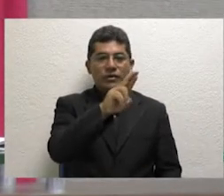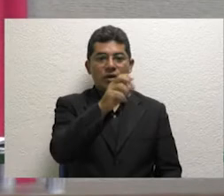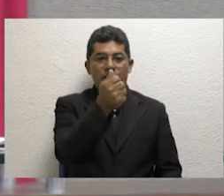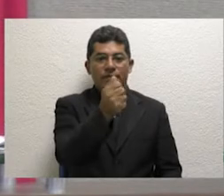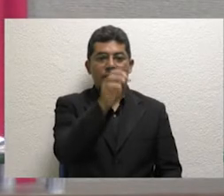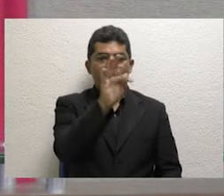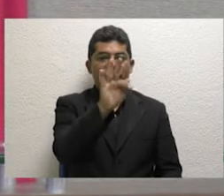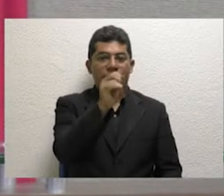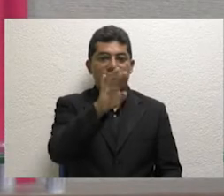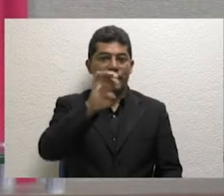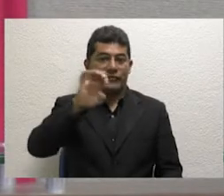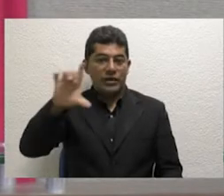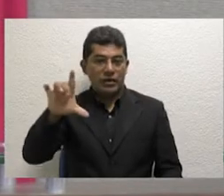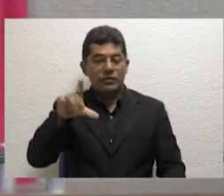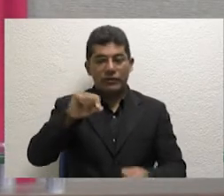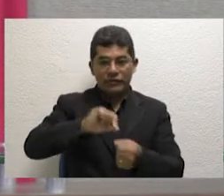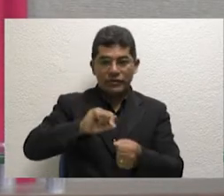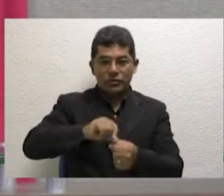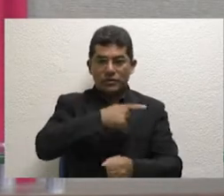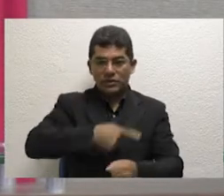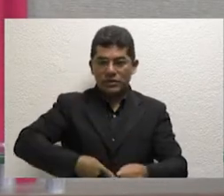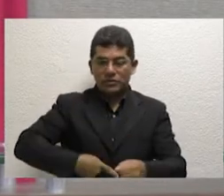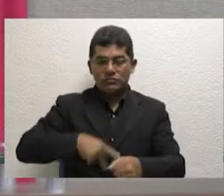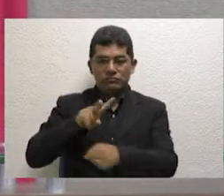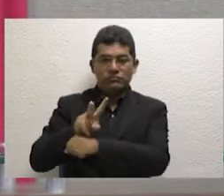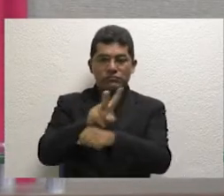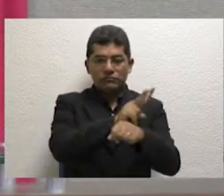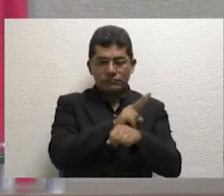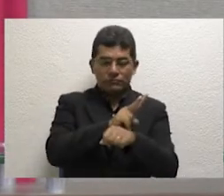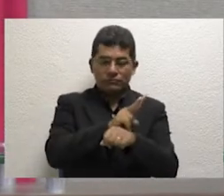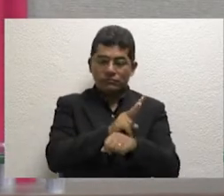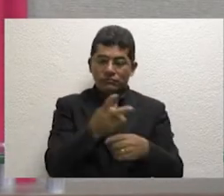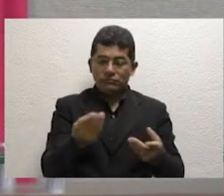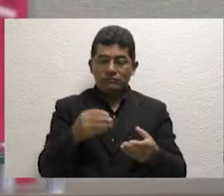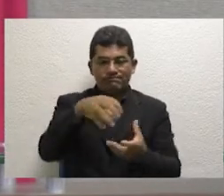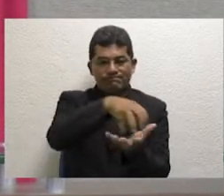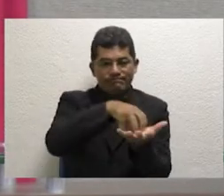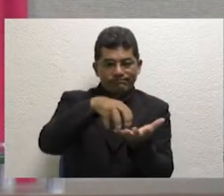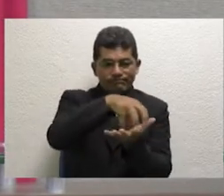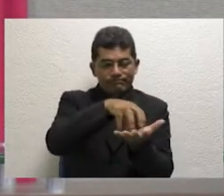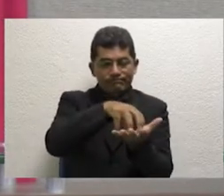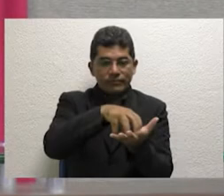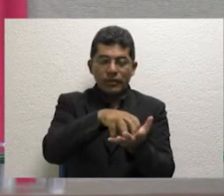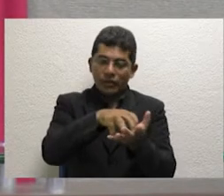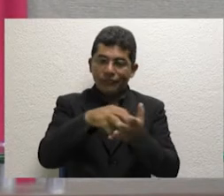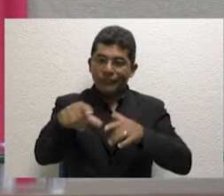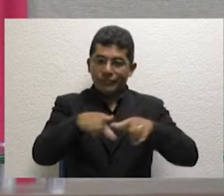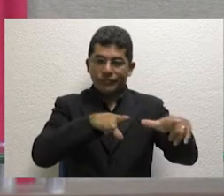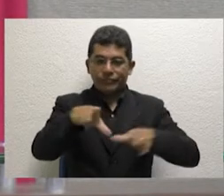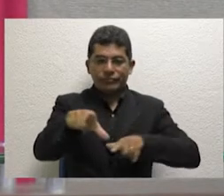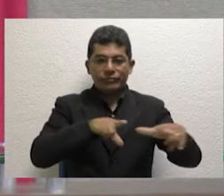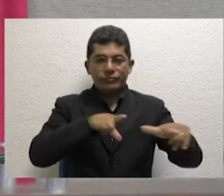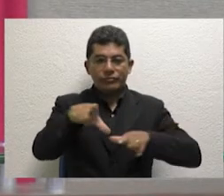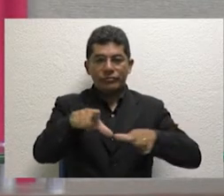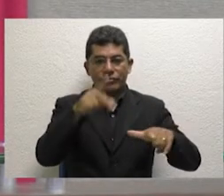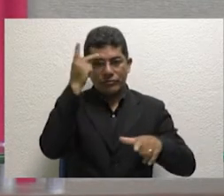à frente da Defensoria Pública do Estado do Amazonas, que é descentralizar e levar o serviço público